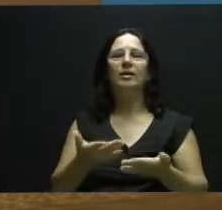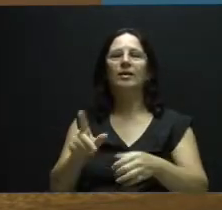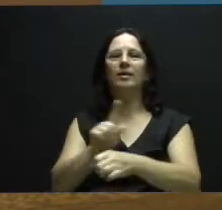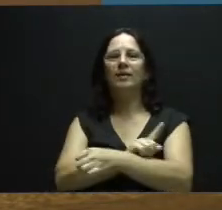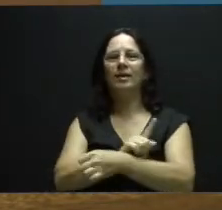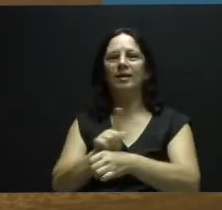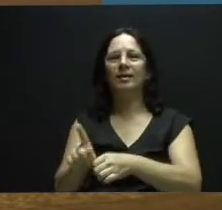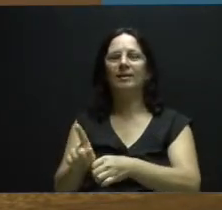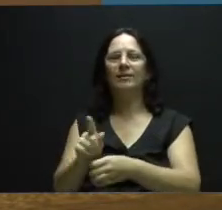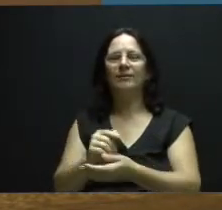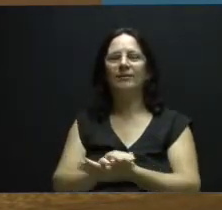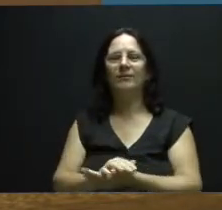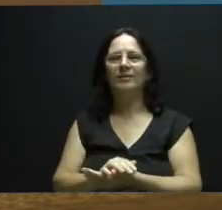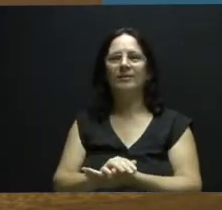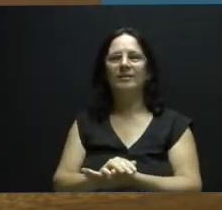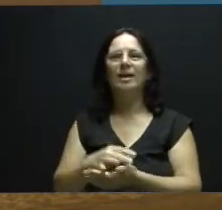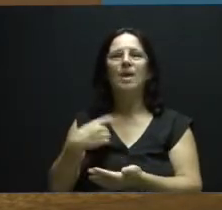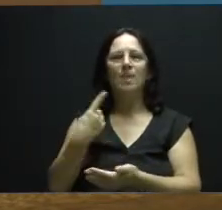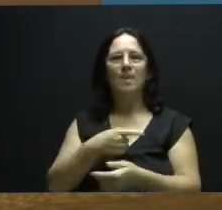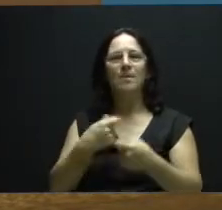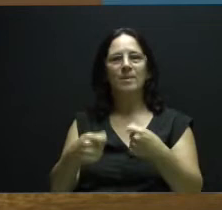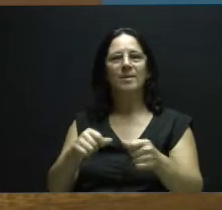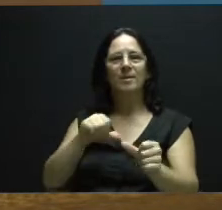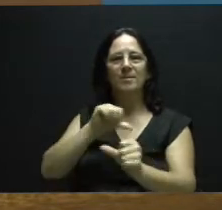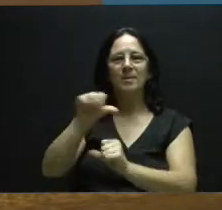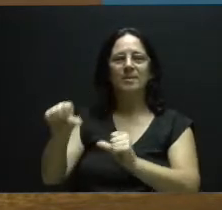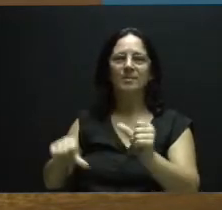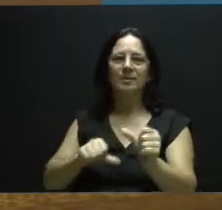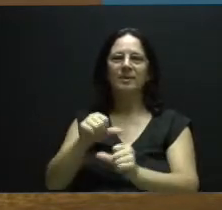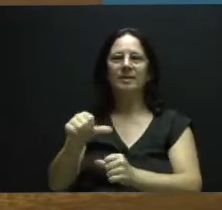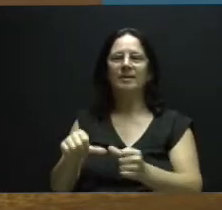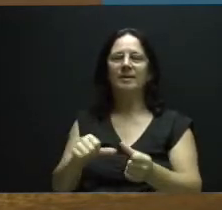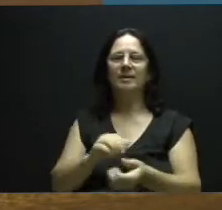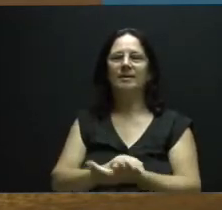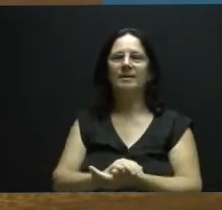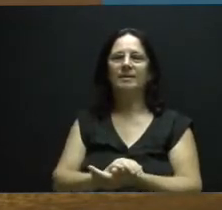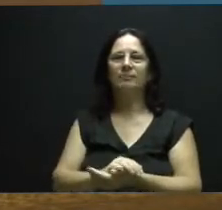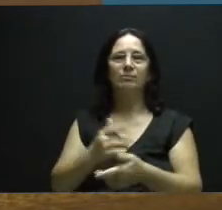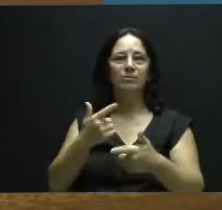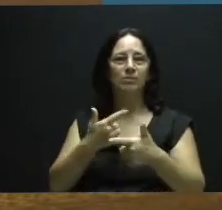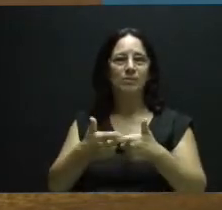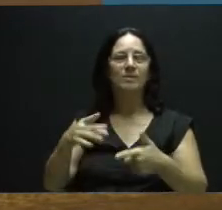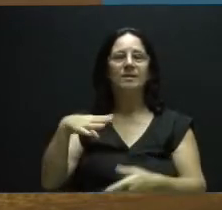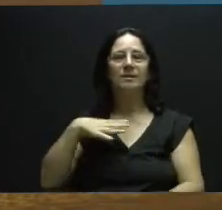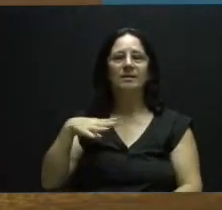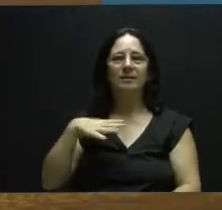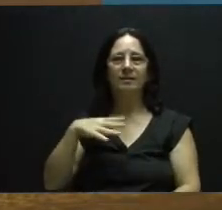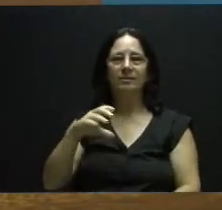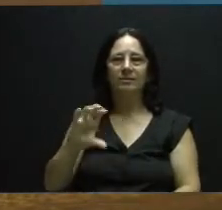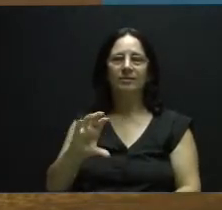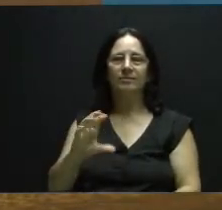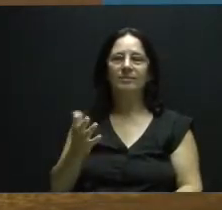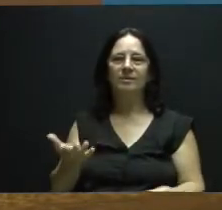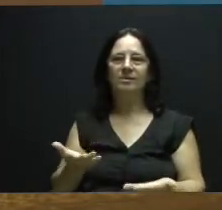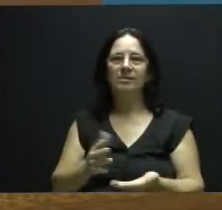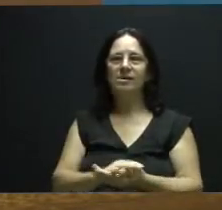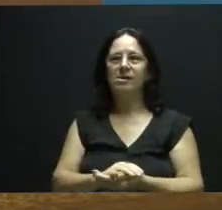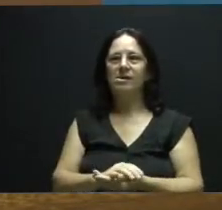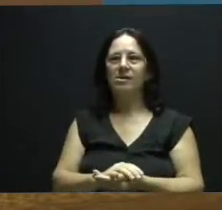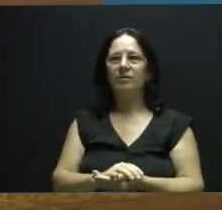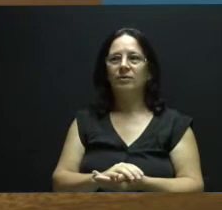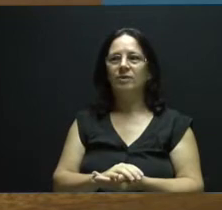então o momento agora nós mudamos porque a situação que se encontra na cidade hoje vereador clube o governador falou temos